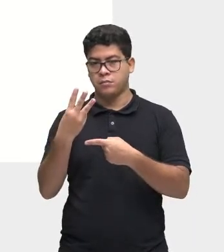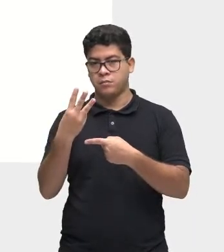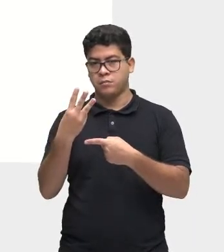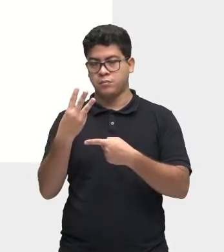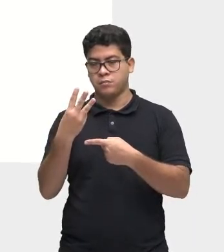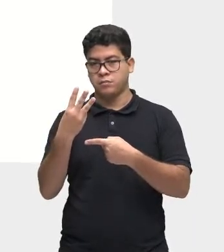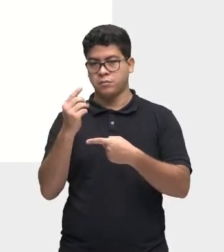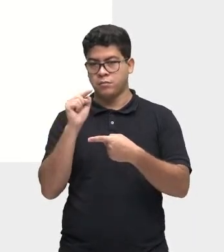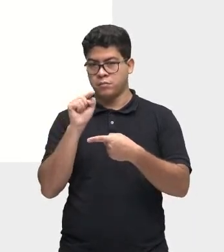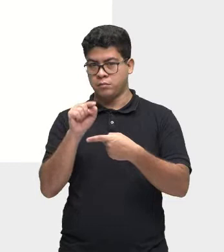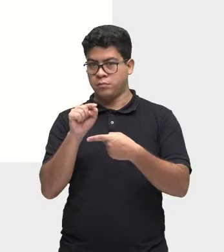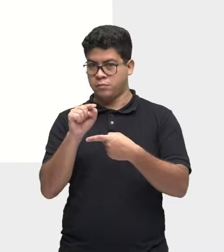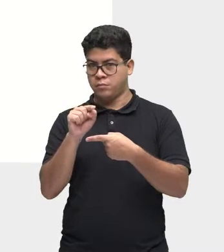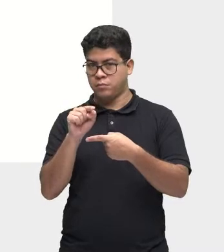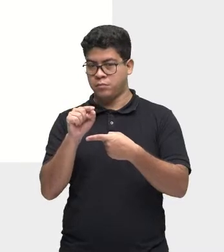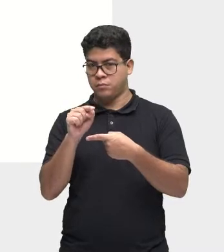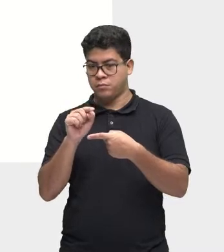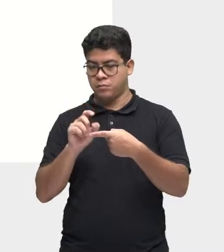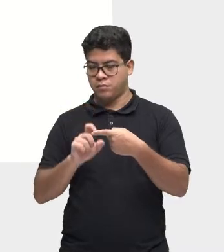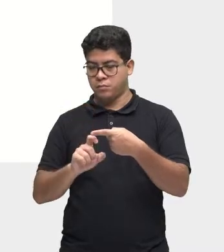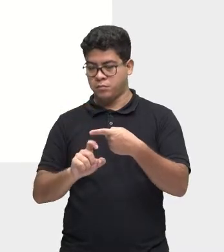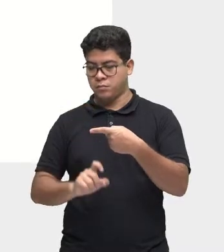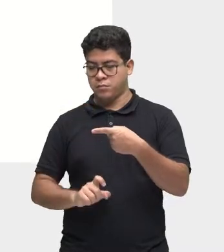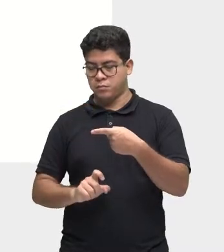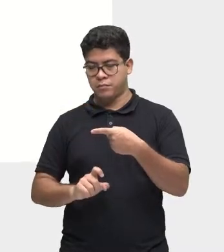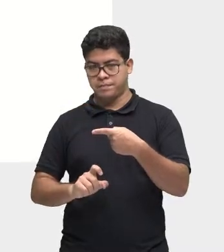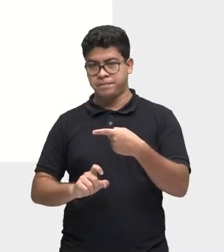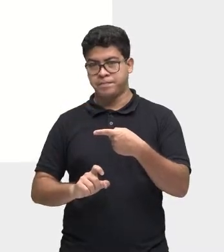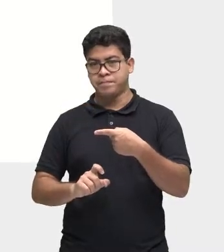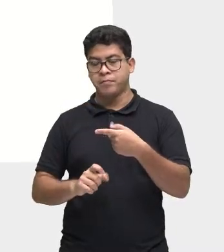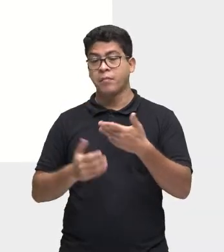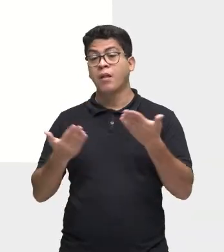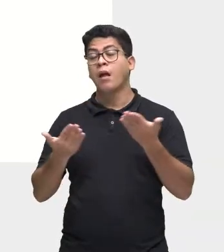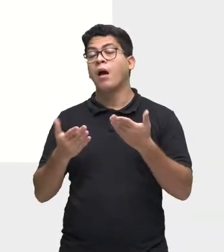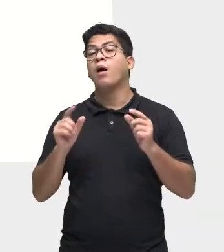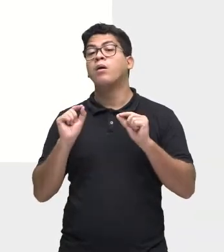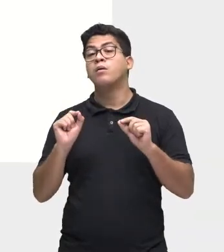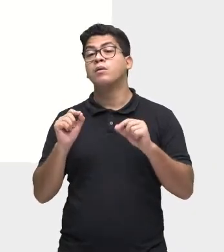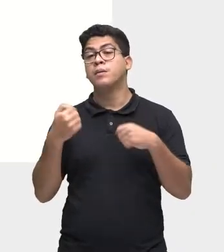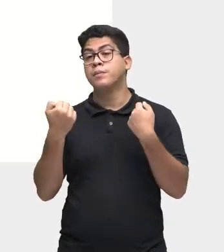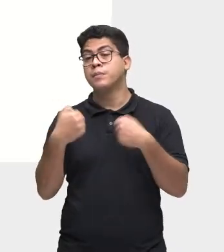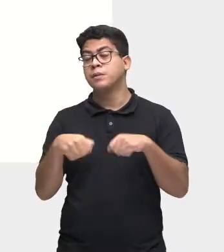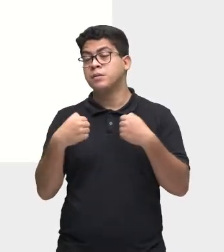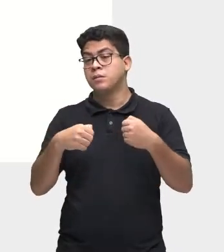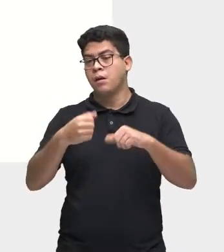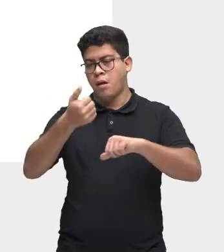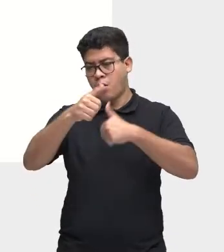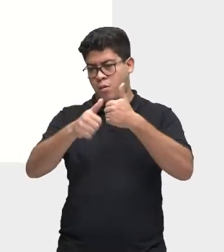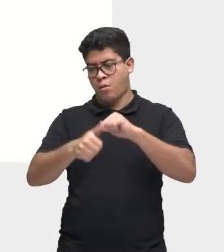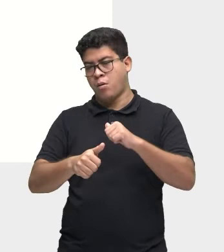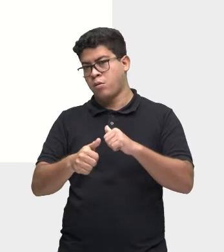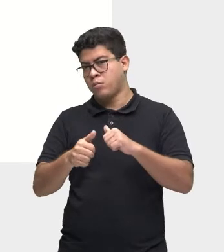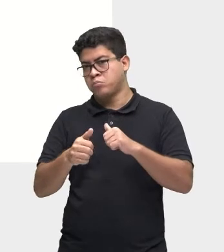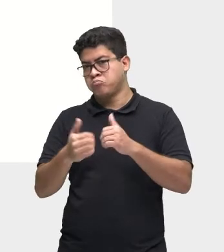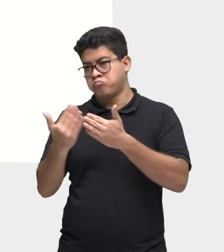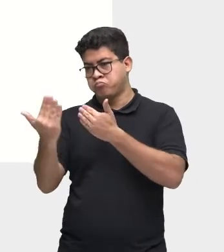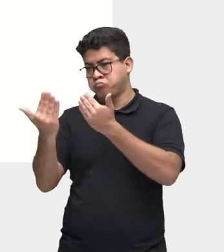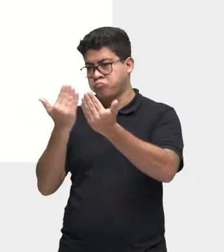ser 3.000 sobre x. Agora, a gente vai analisar aqui,